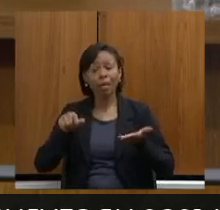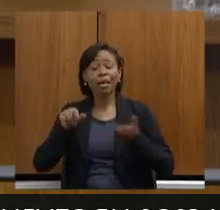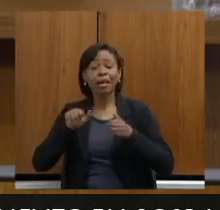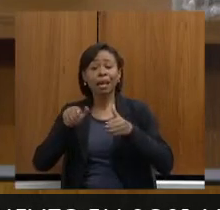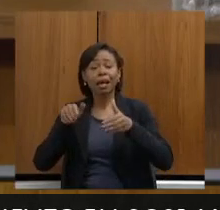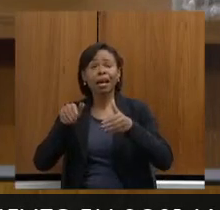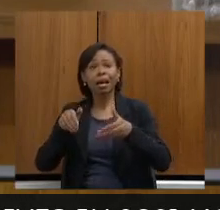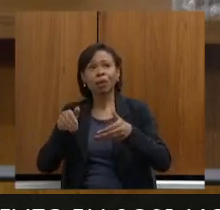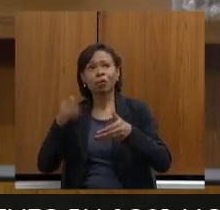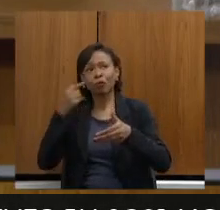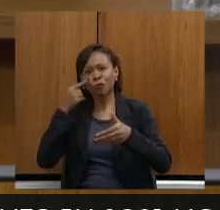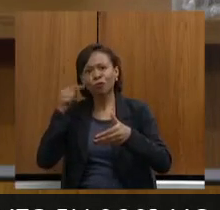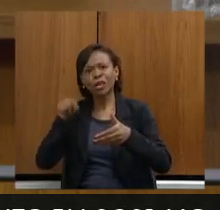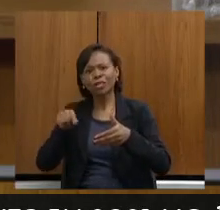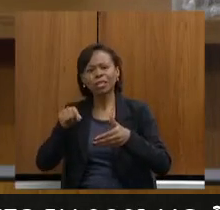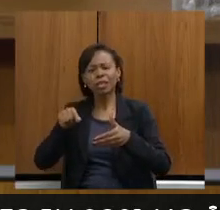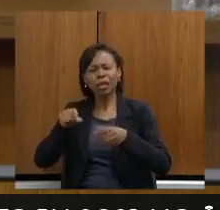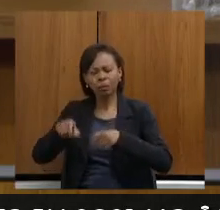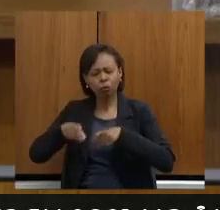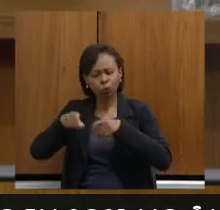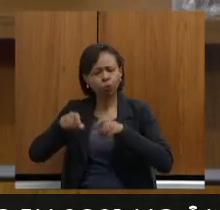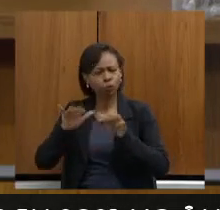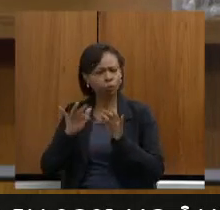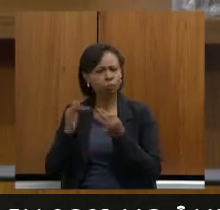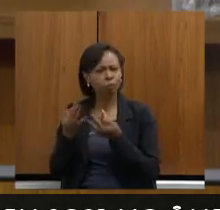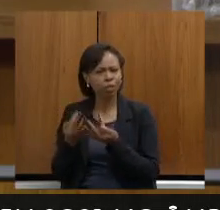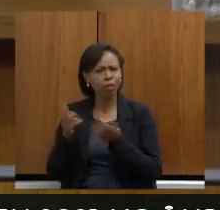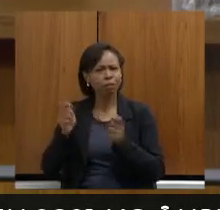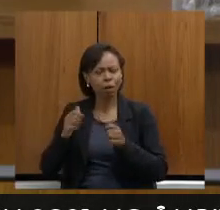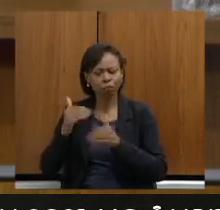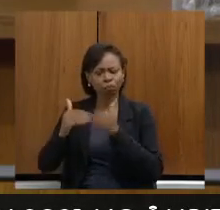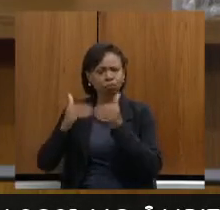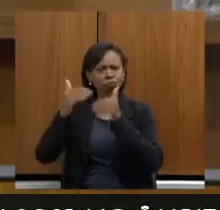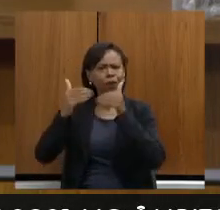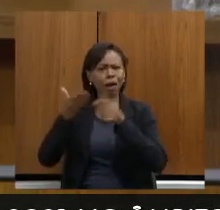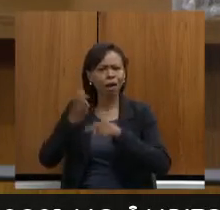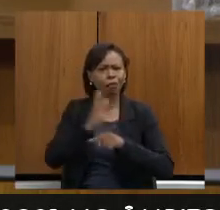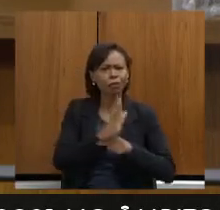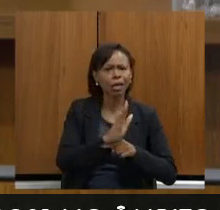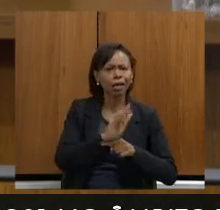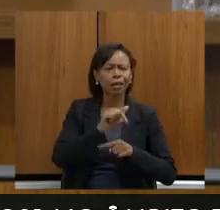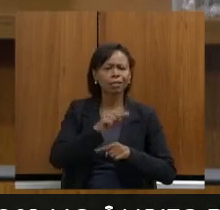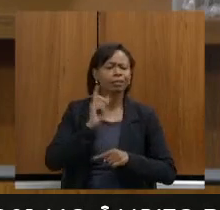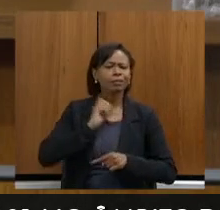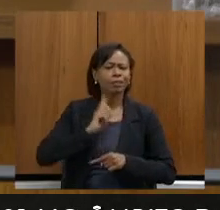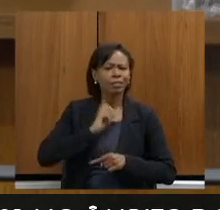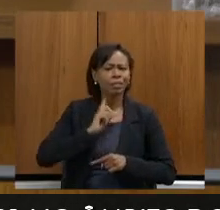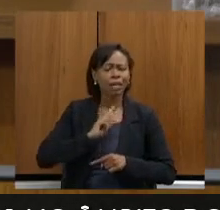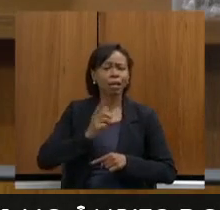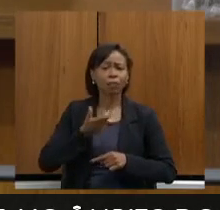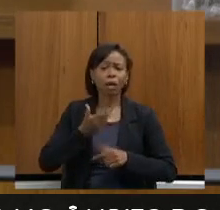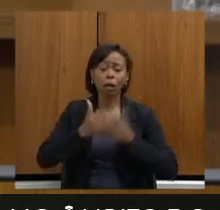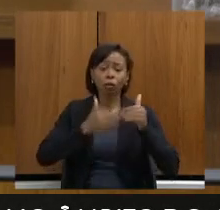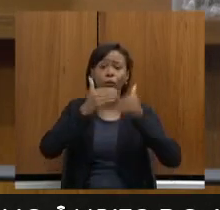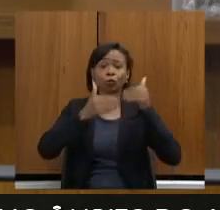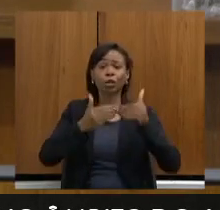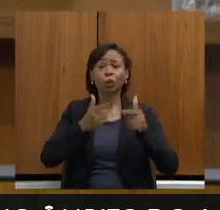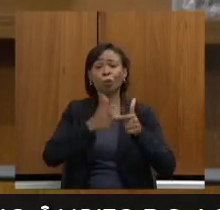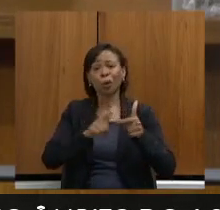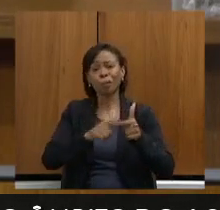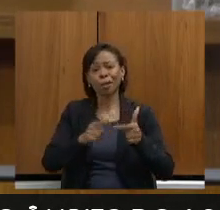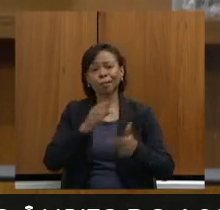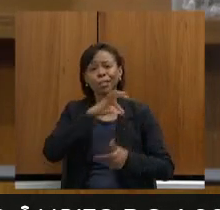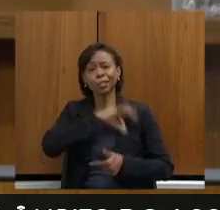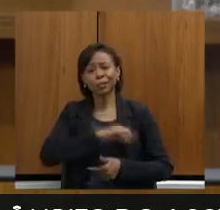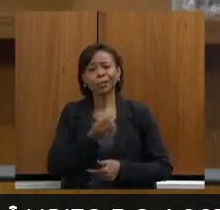grande oportunidade para o assento desenvolver o nosso estado e de resolver esse problema de renda porque quando agricultor